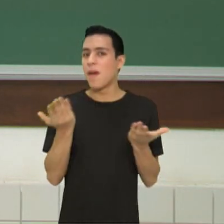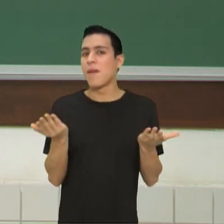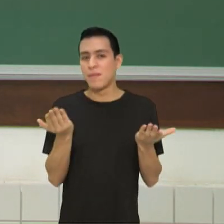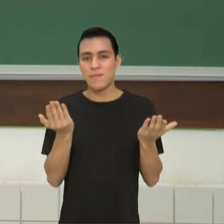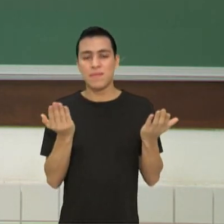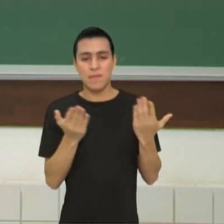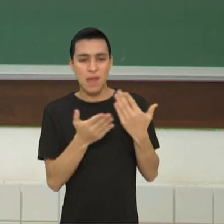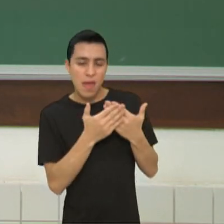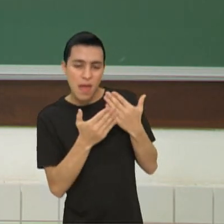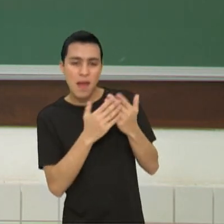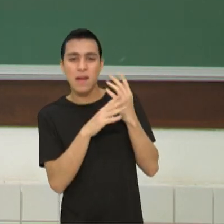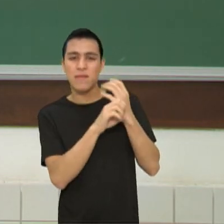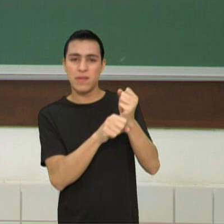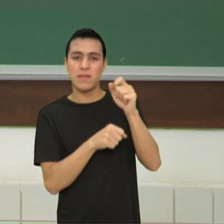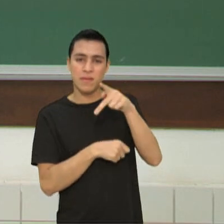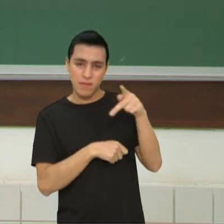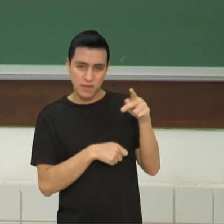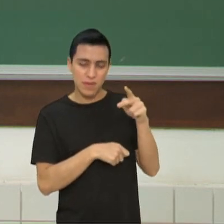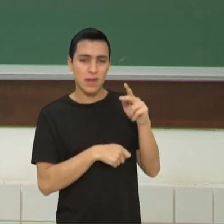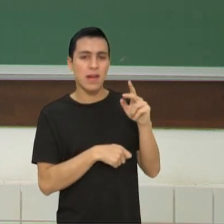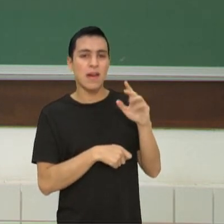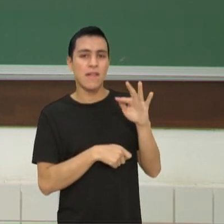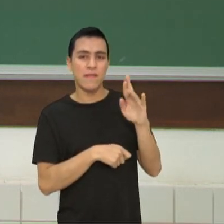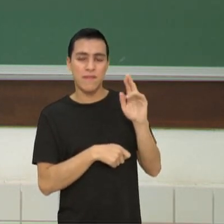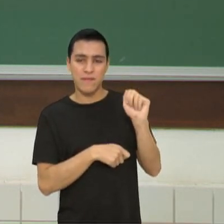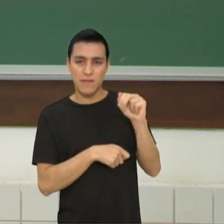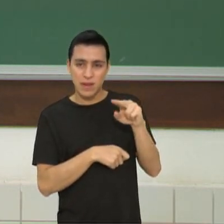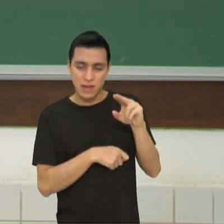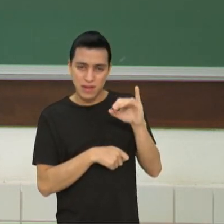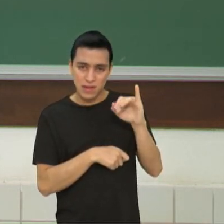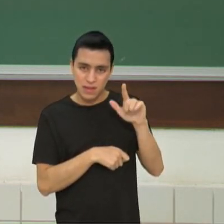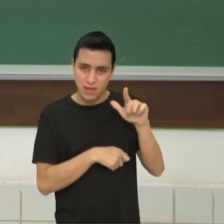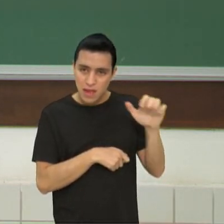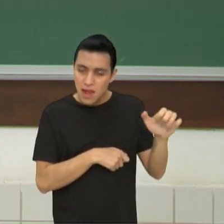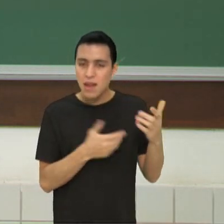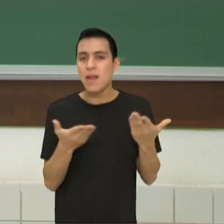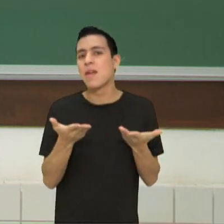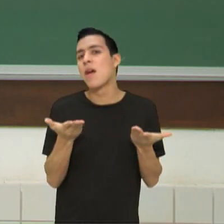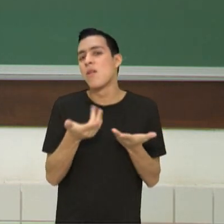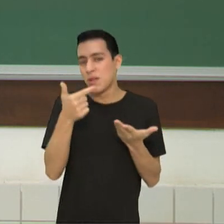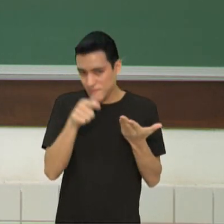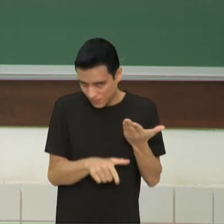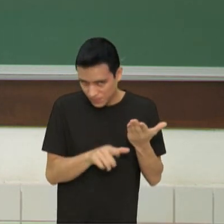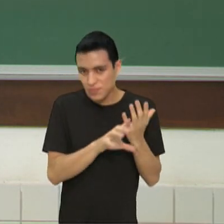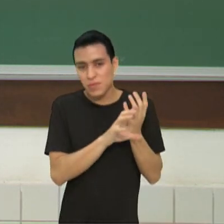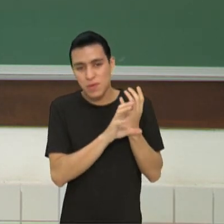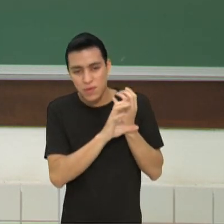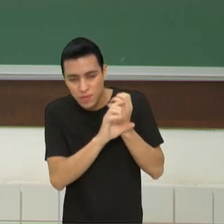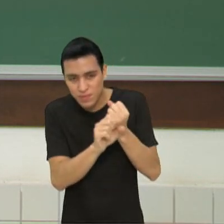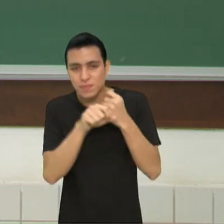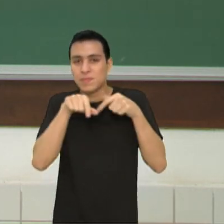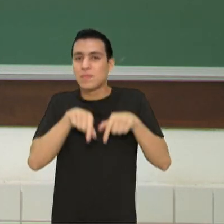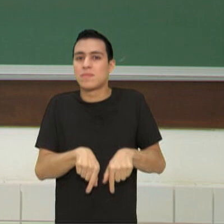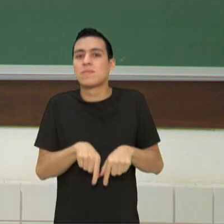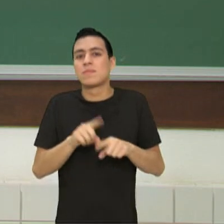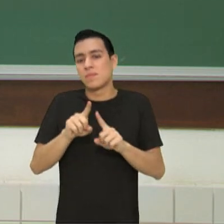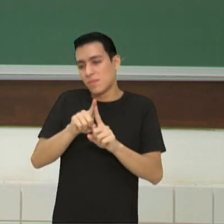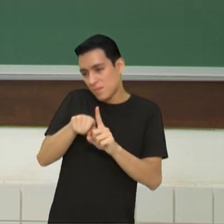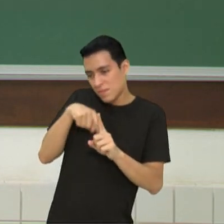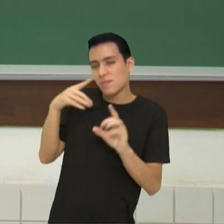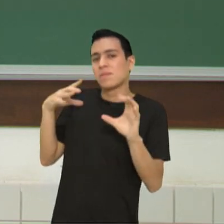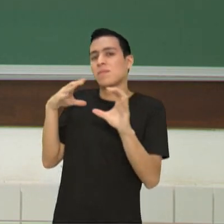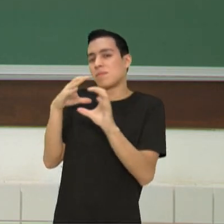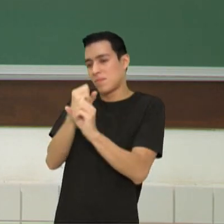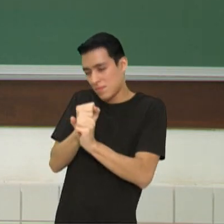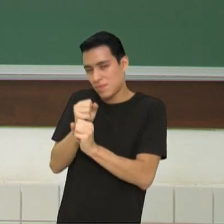aula de revisão com a professora Franciele. Agora, essa semana, novamente, completamos a revisão comigo e completa a parte com a